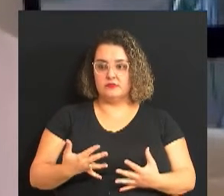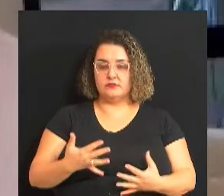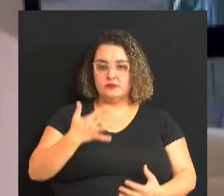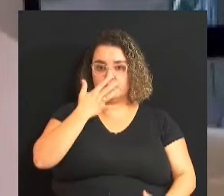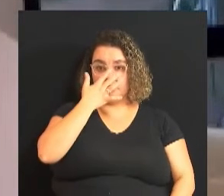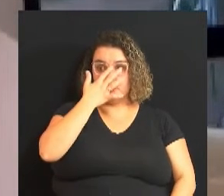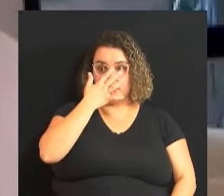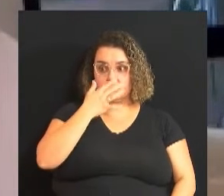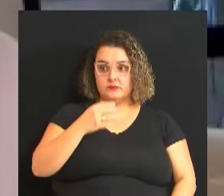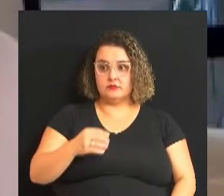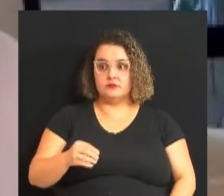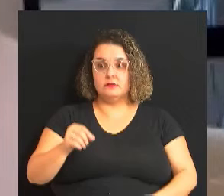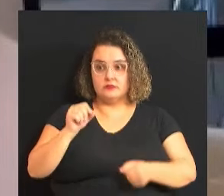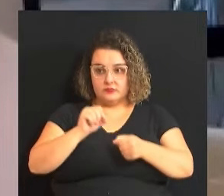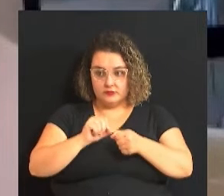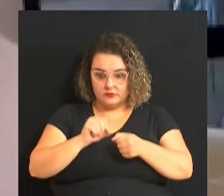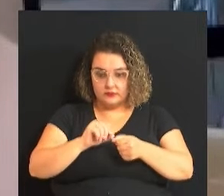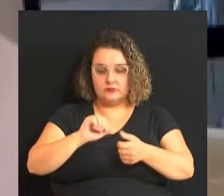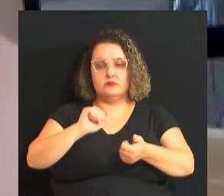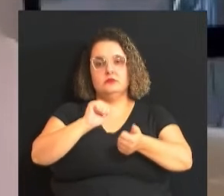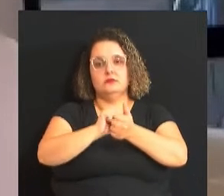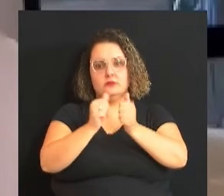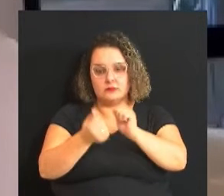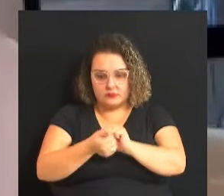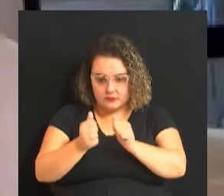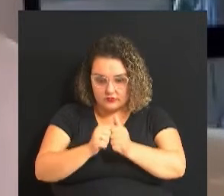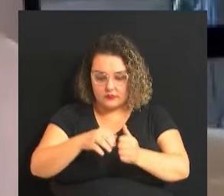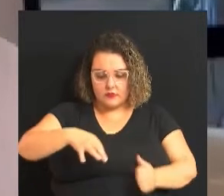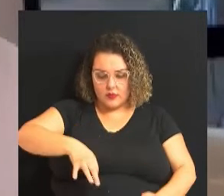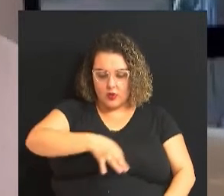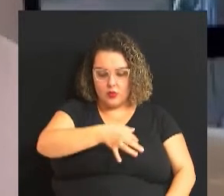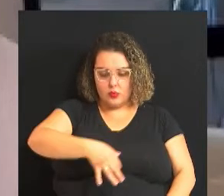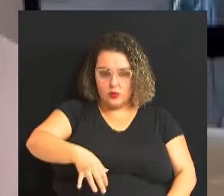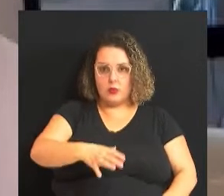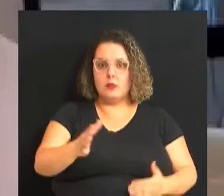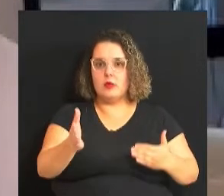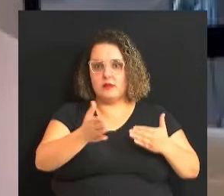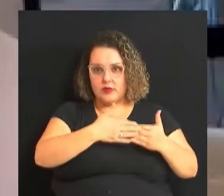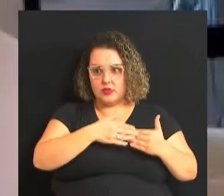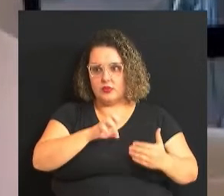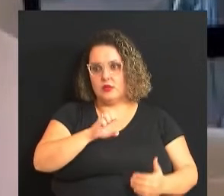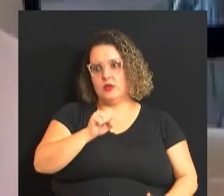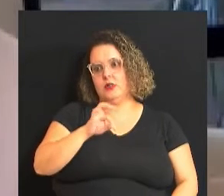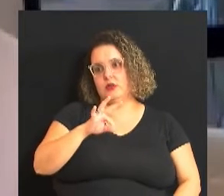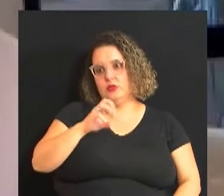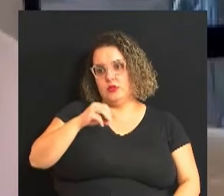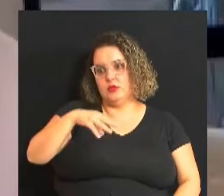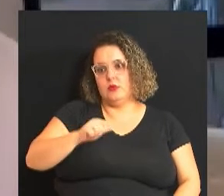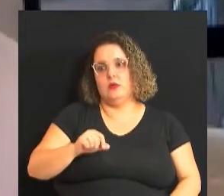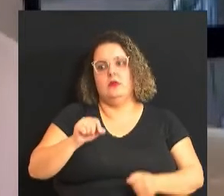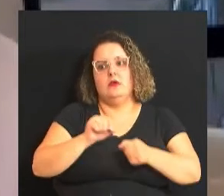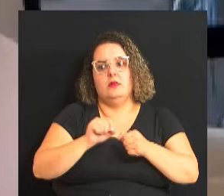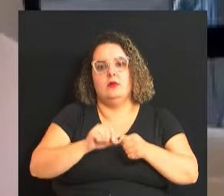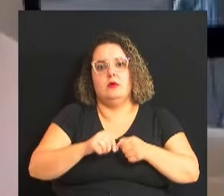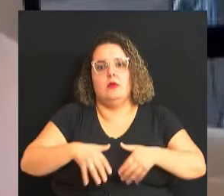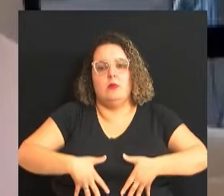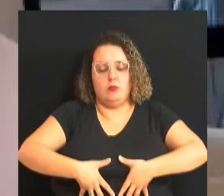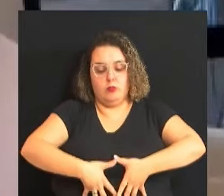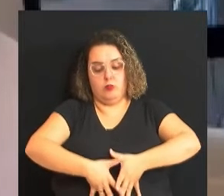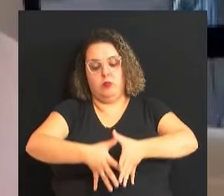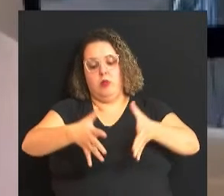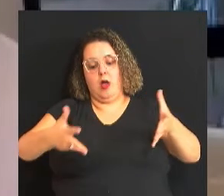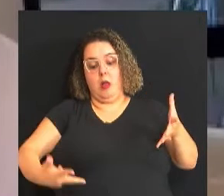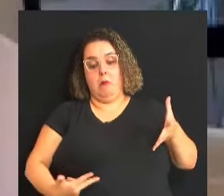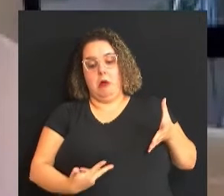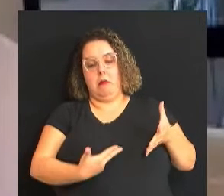fazer a reconstrução do seu trânsito digestivo para fechar o seu estômago, eu vou ter que fazer uma operação monstruosa, que você